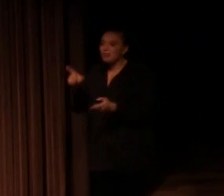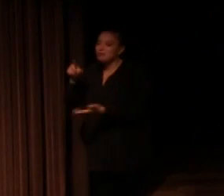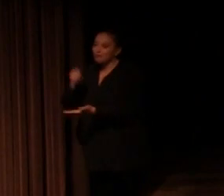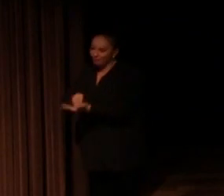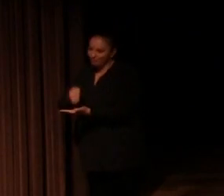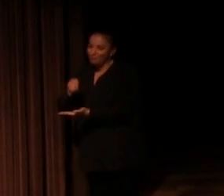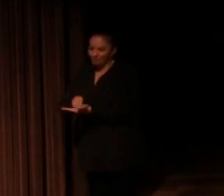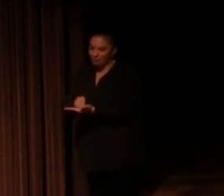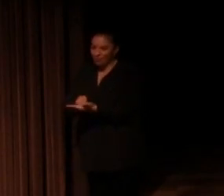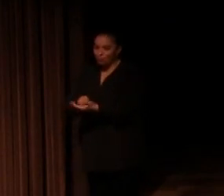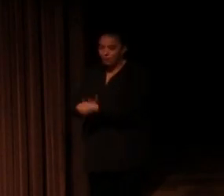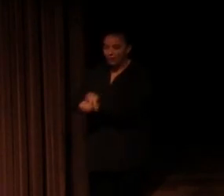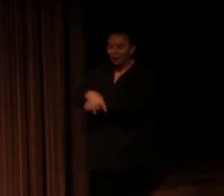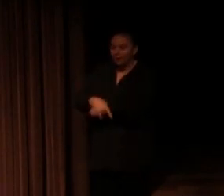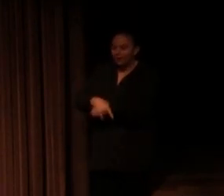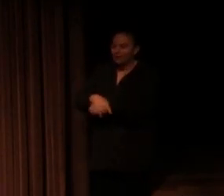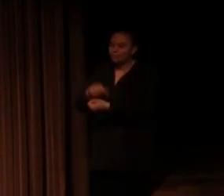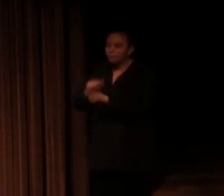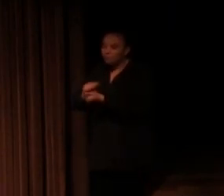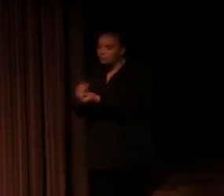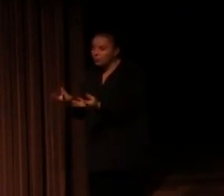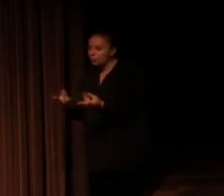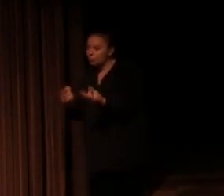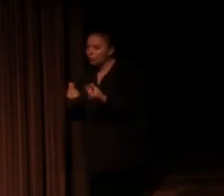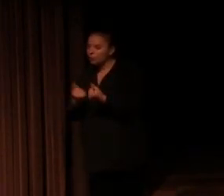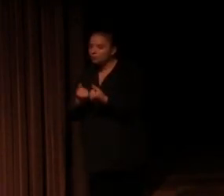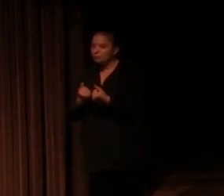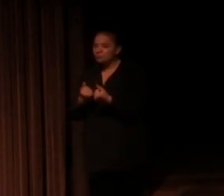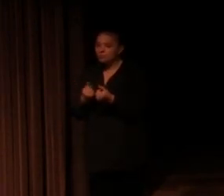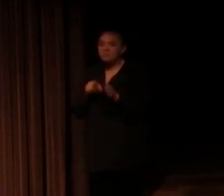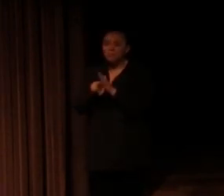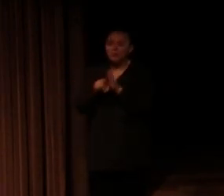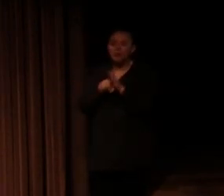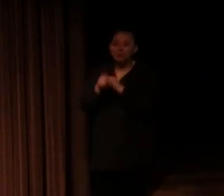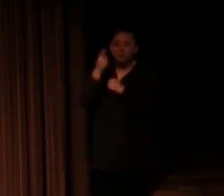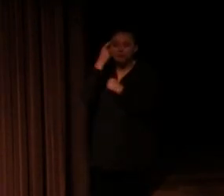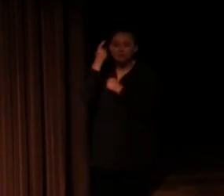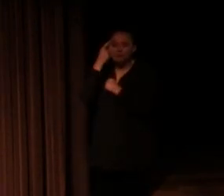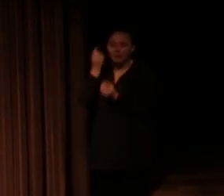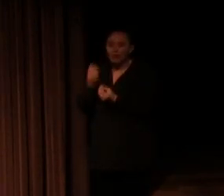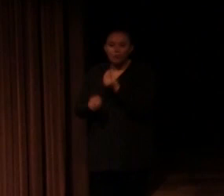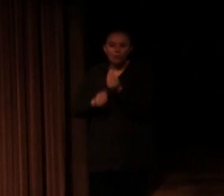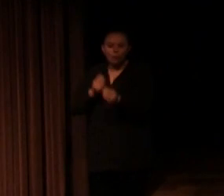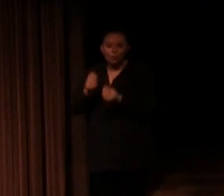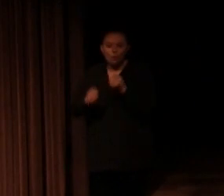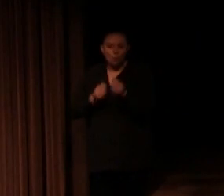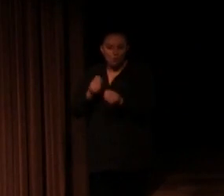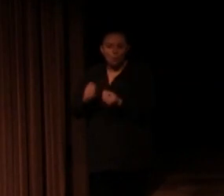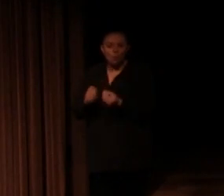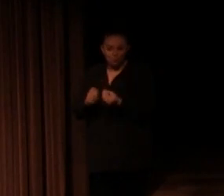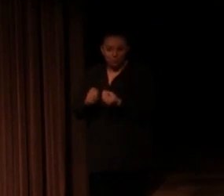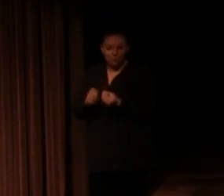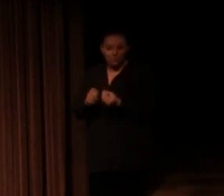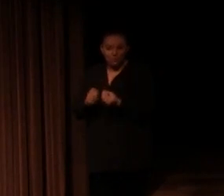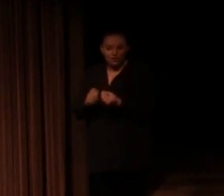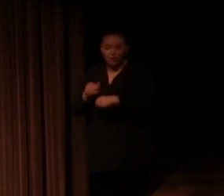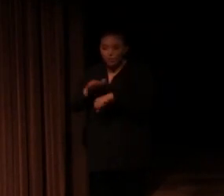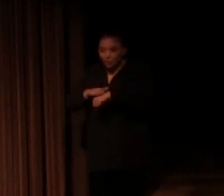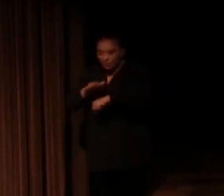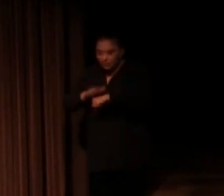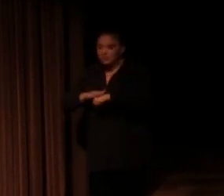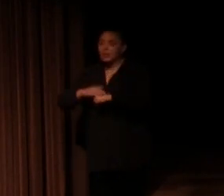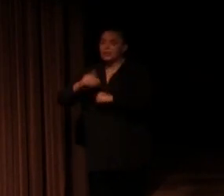que nós temos que garantir a qualidade como é que eu garanto como como é implementando um currículo que foi